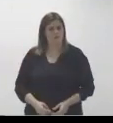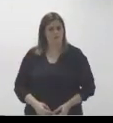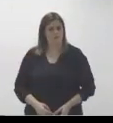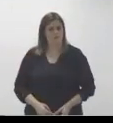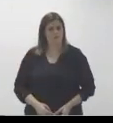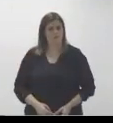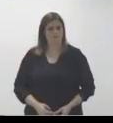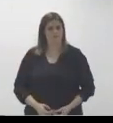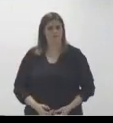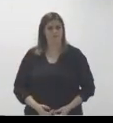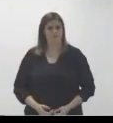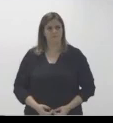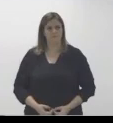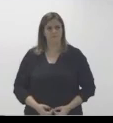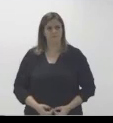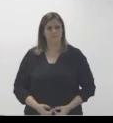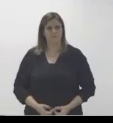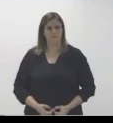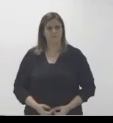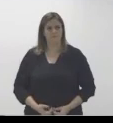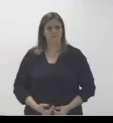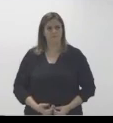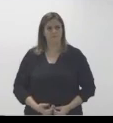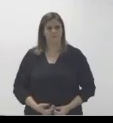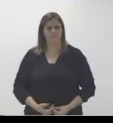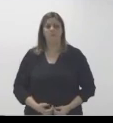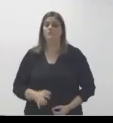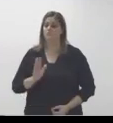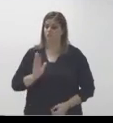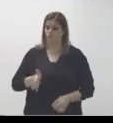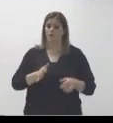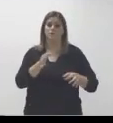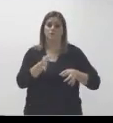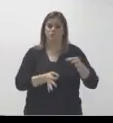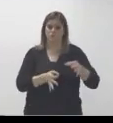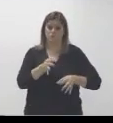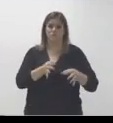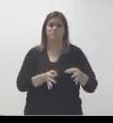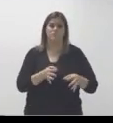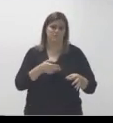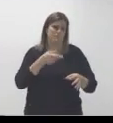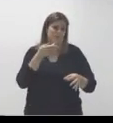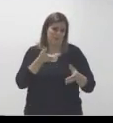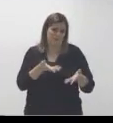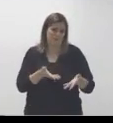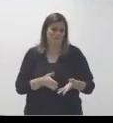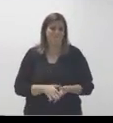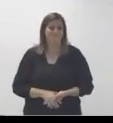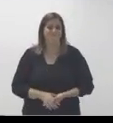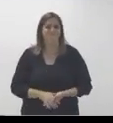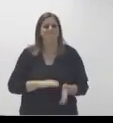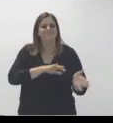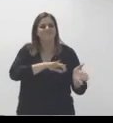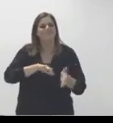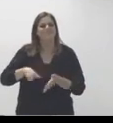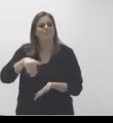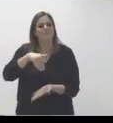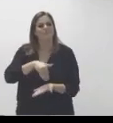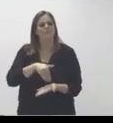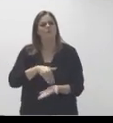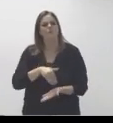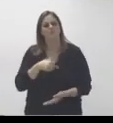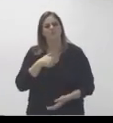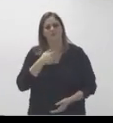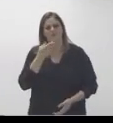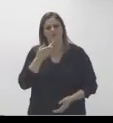eh foi endossado pelo próprio judiciário determinar que minha intervenção de essa intervenção